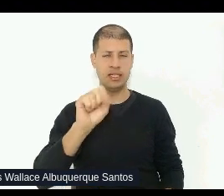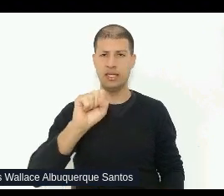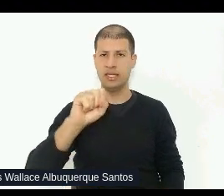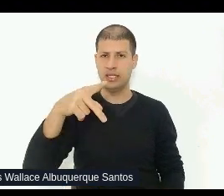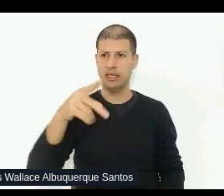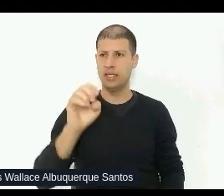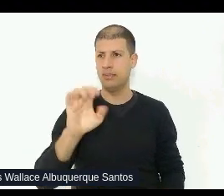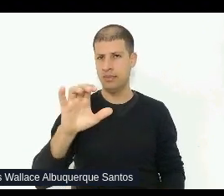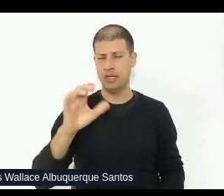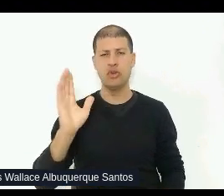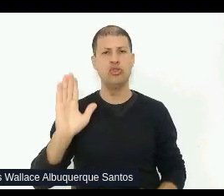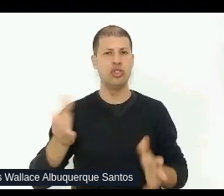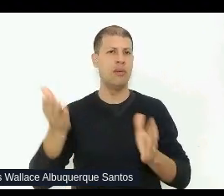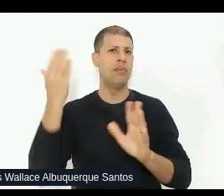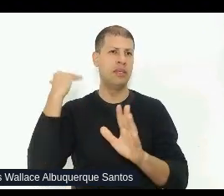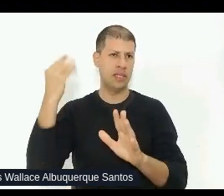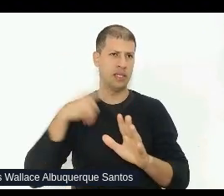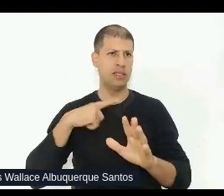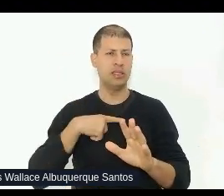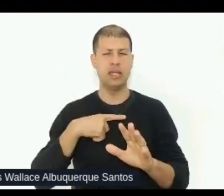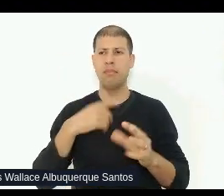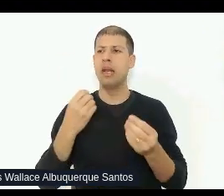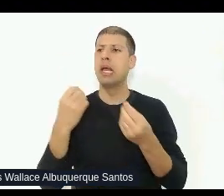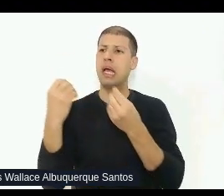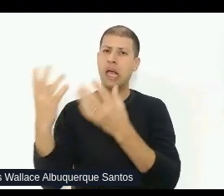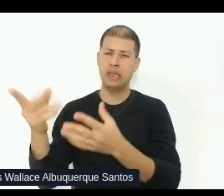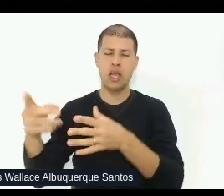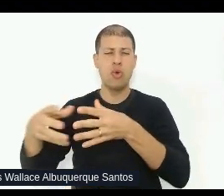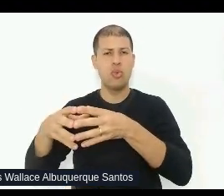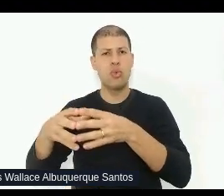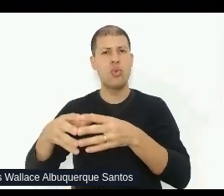fazia isso, para entrega do time de qualidade e time de desenvolvimento,